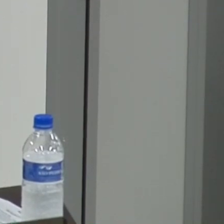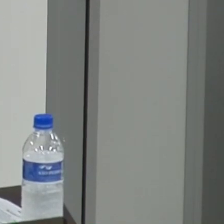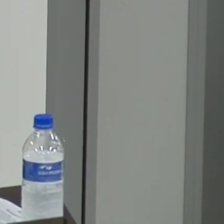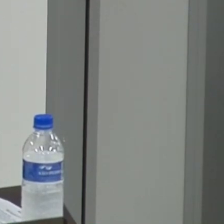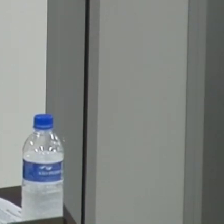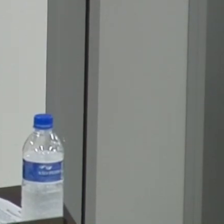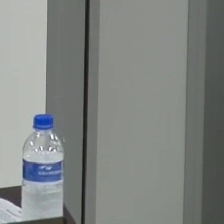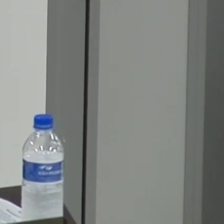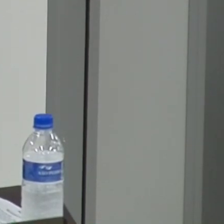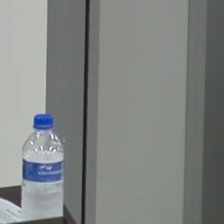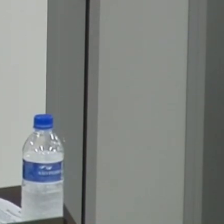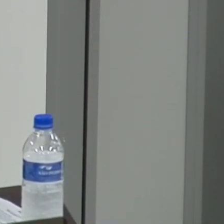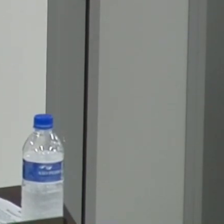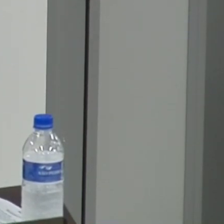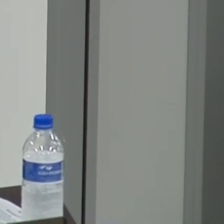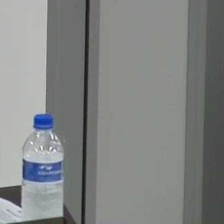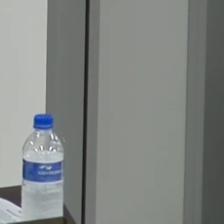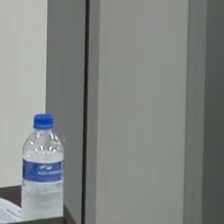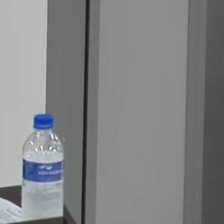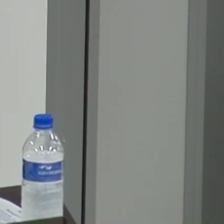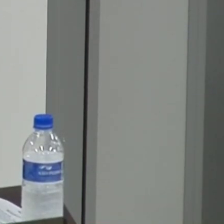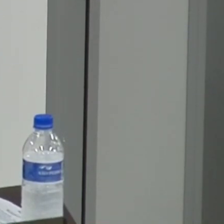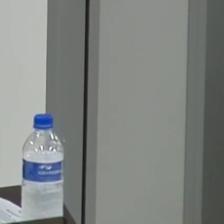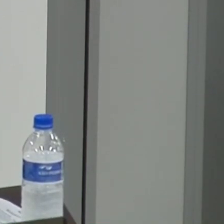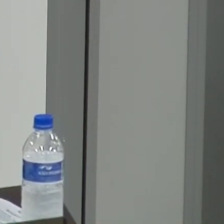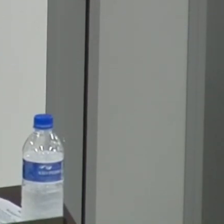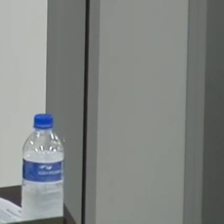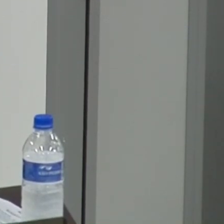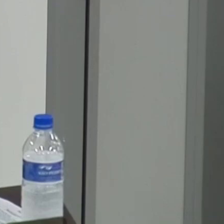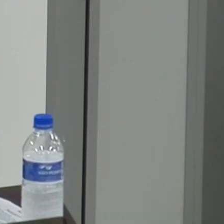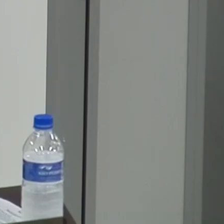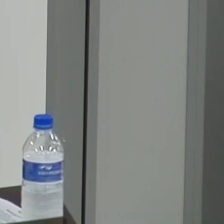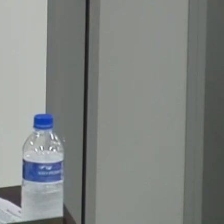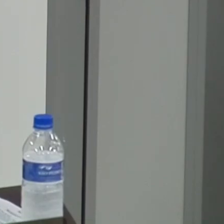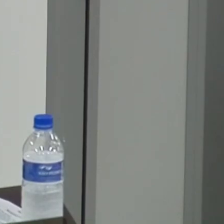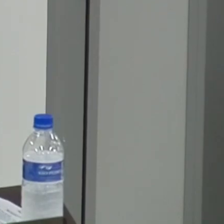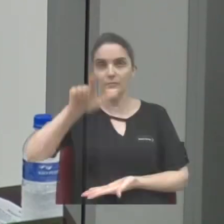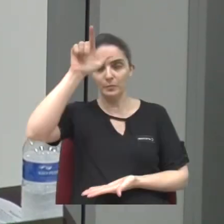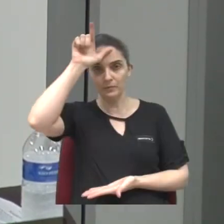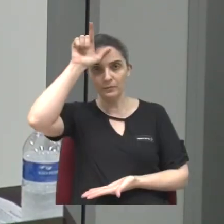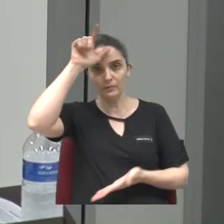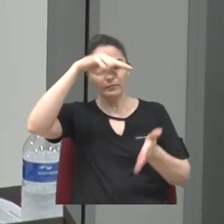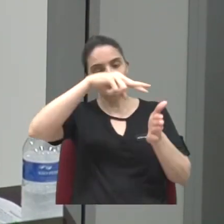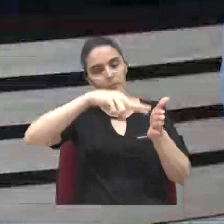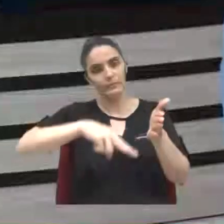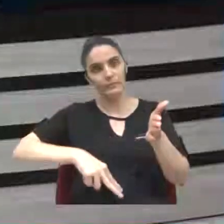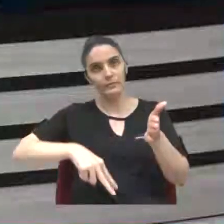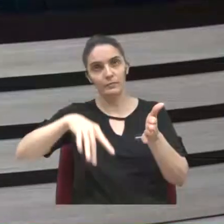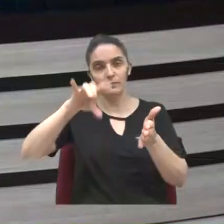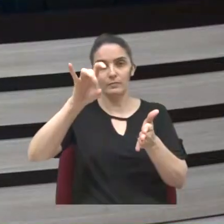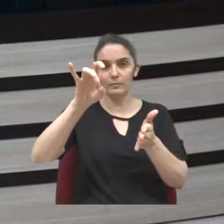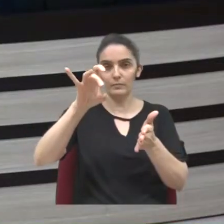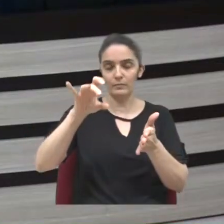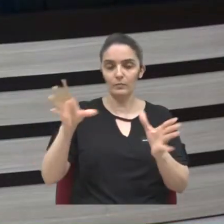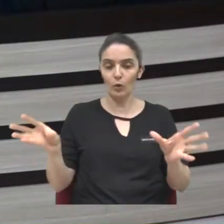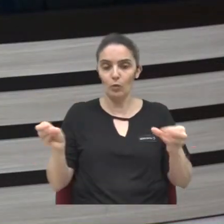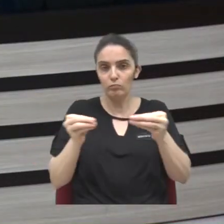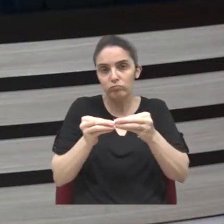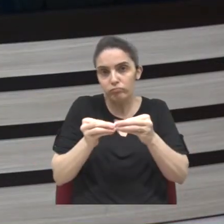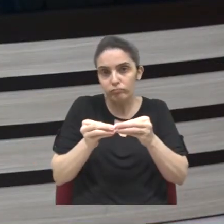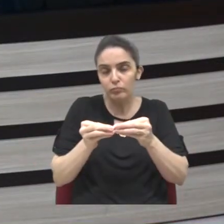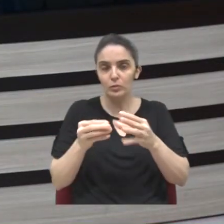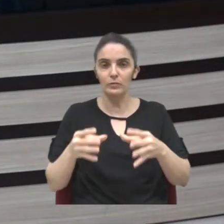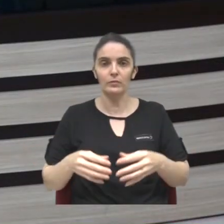então eu faço esse pedido aos líderes. Muito obrigado. A solicitação do vereador Zé da Mix precisa